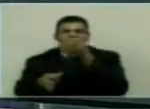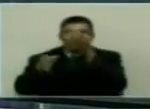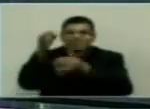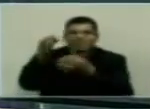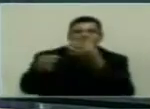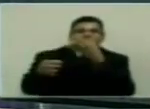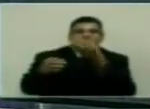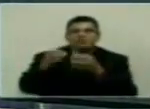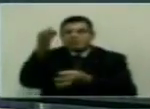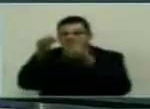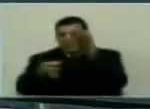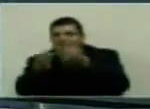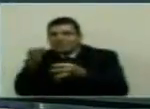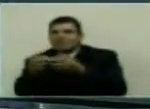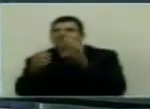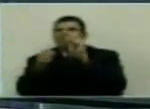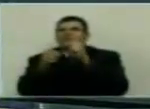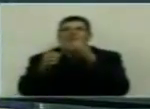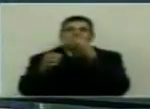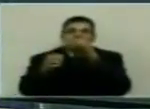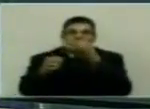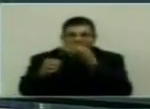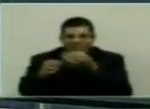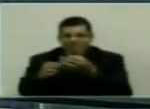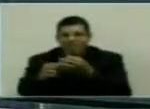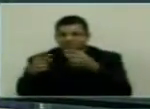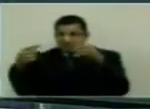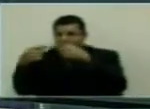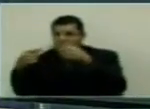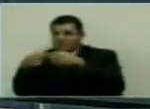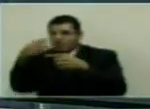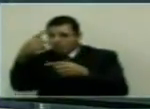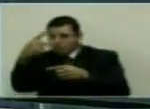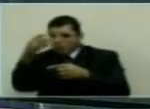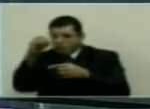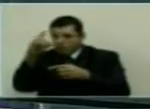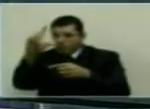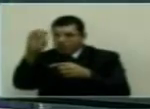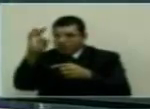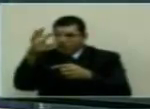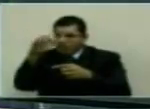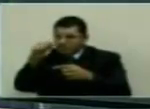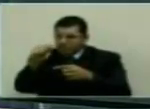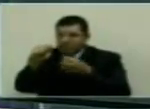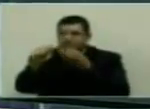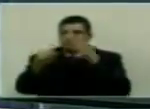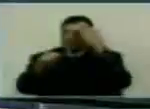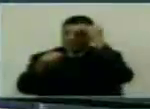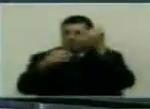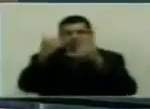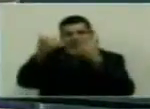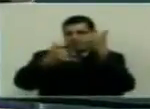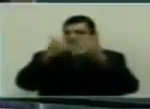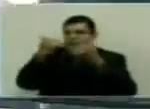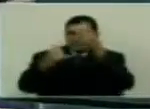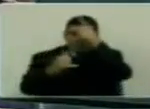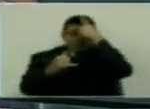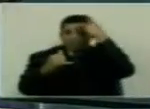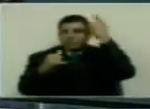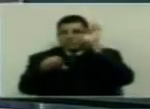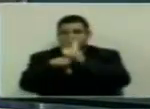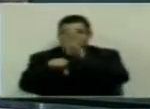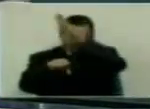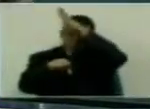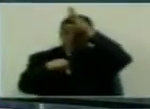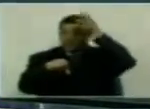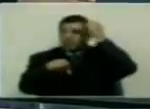jurídico para justificar a decisão política de não fazer CPI é uma brincadeira com o povo do estado do Amazonas.